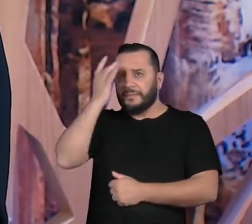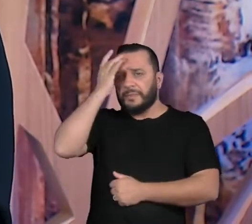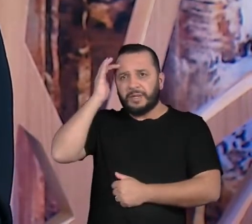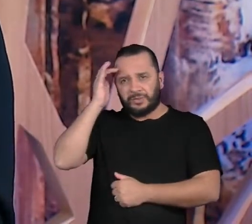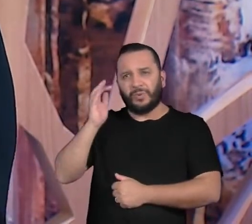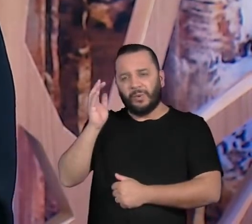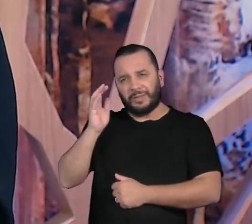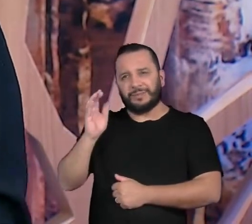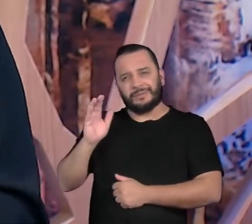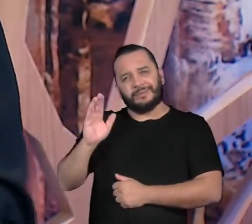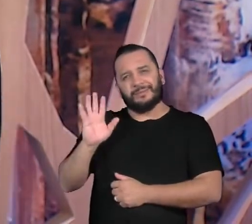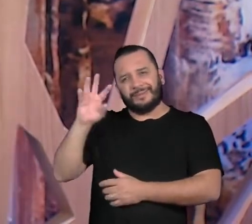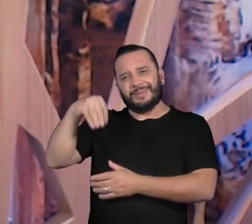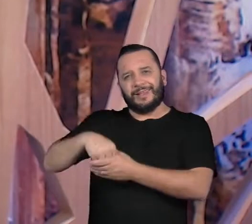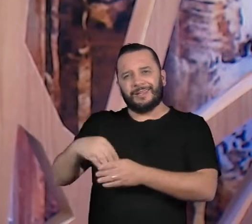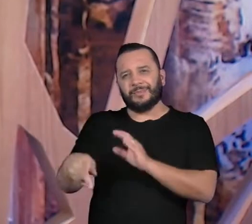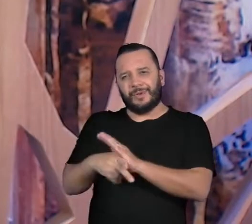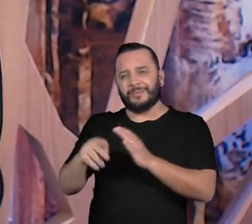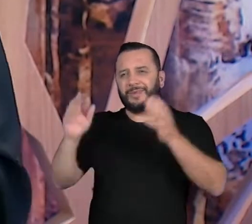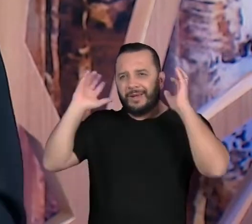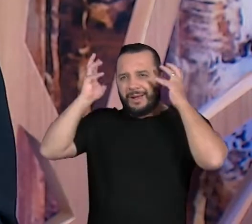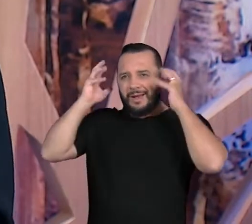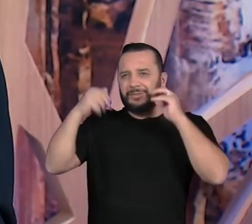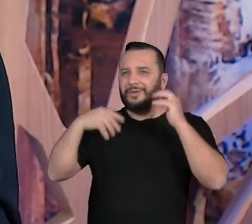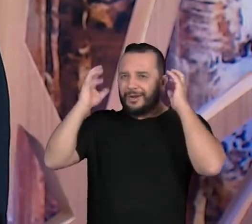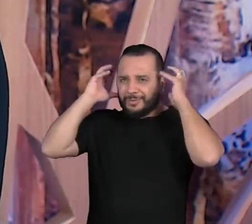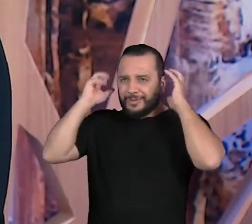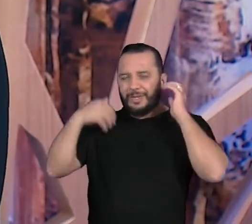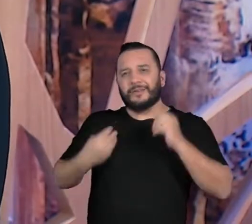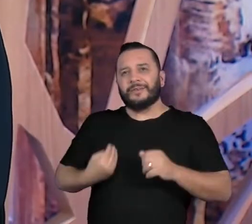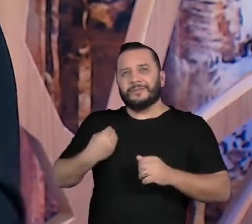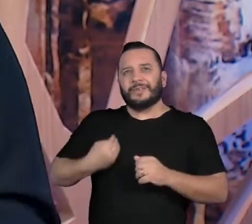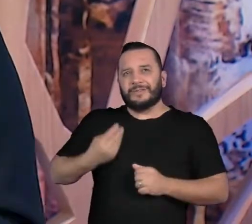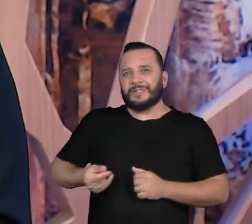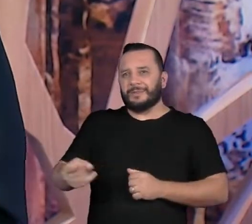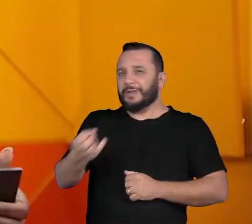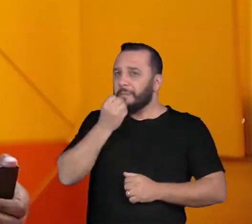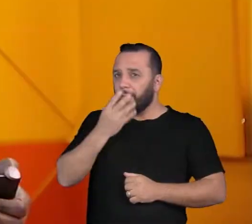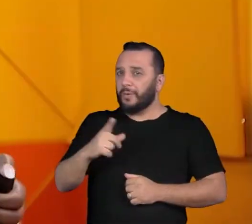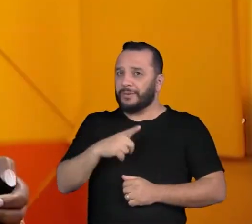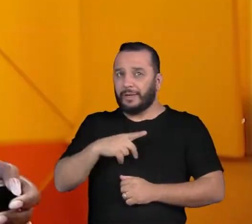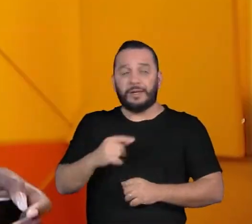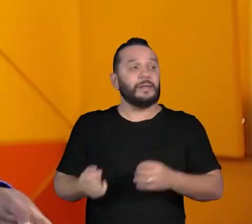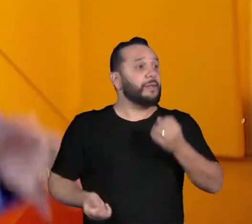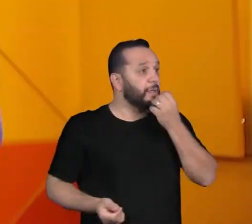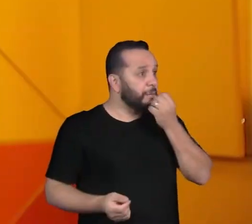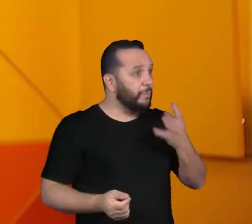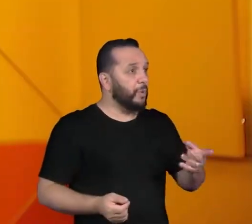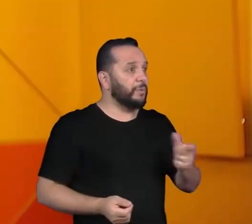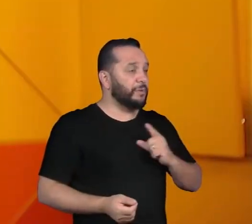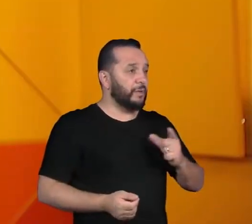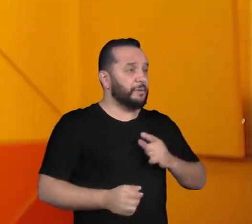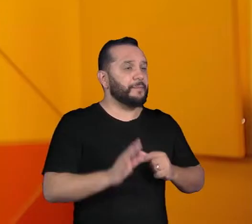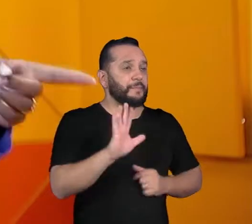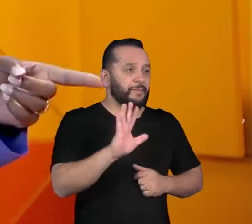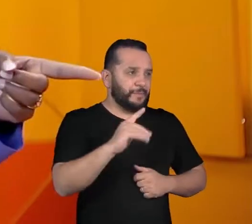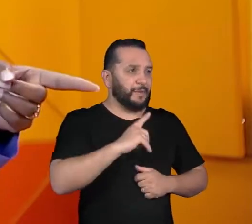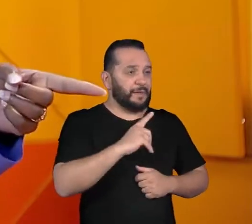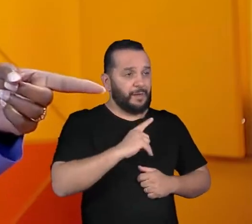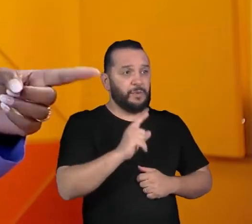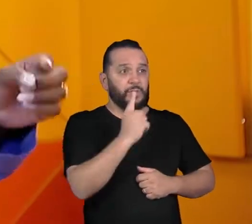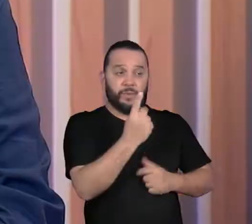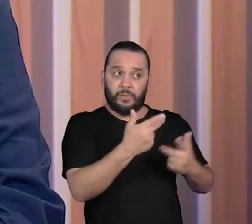eu sou apaixonada, eu acho que a rádio comunitária vai existir sempre. E que bom que a gente tem. Que bom que a gente tem. E uma coisa que a gente tem, mas